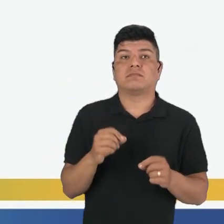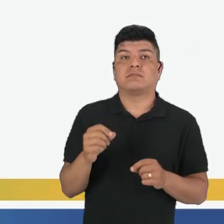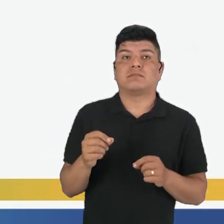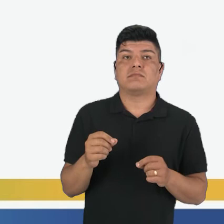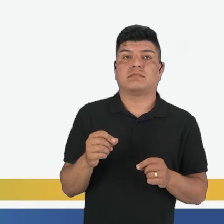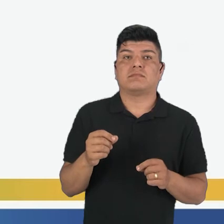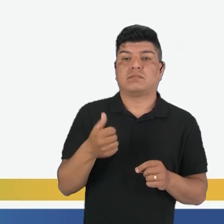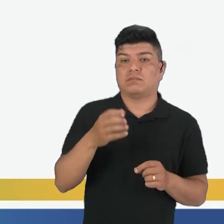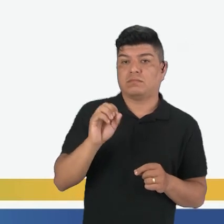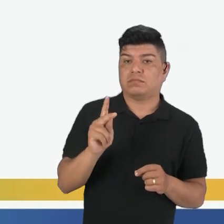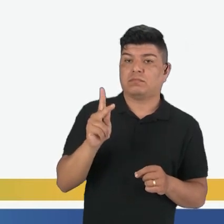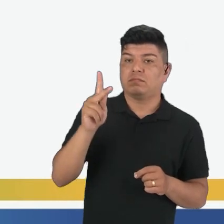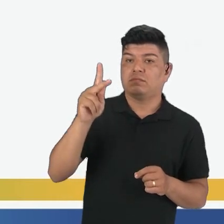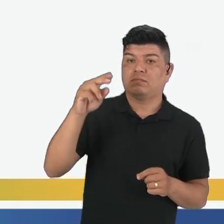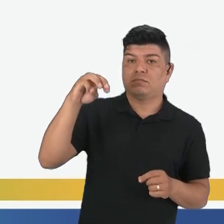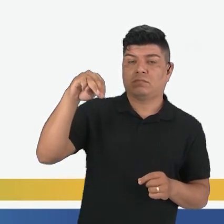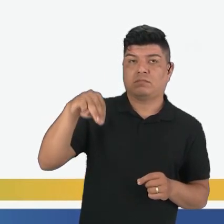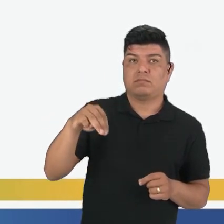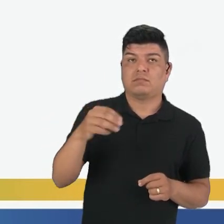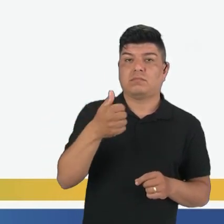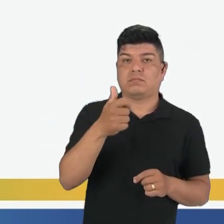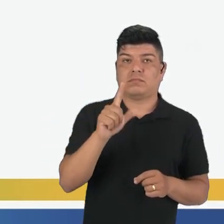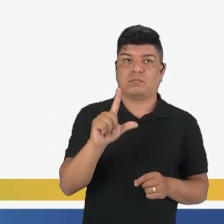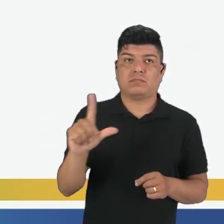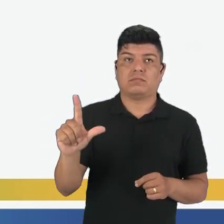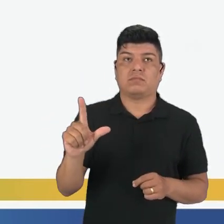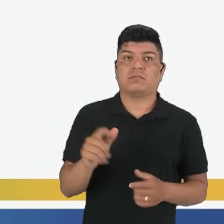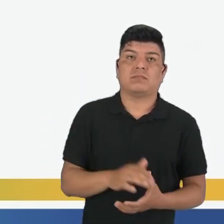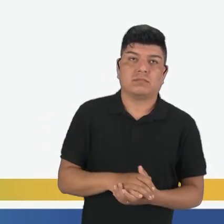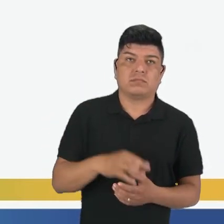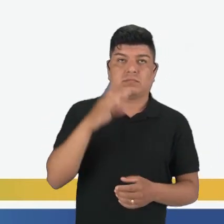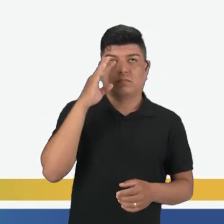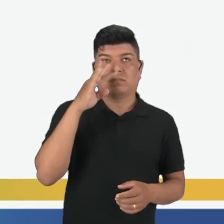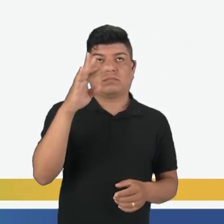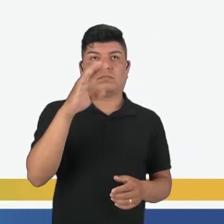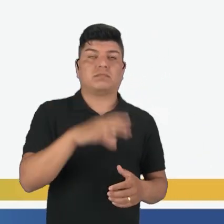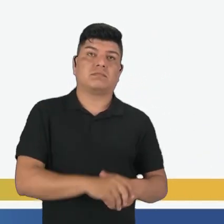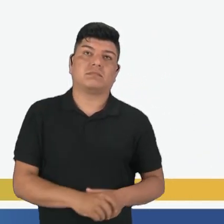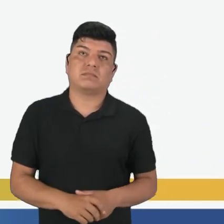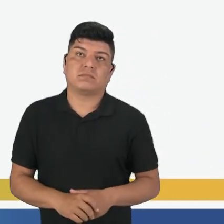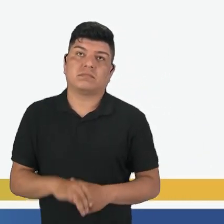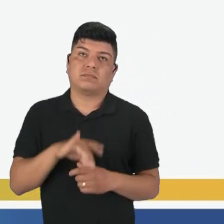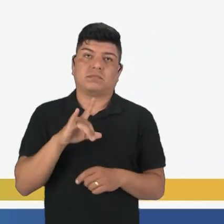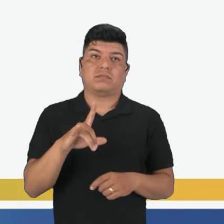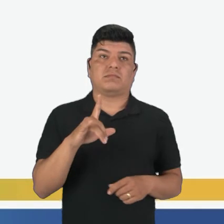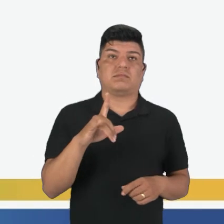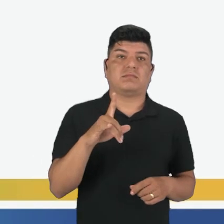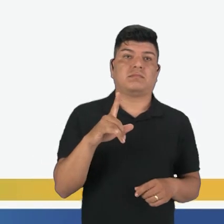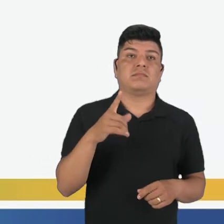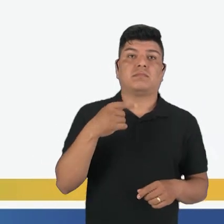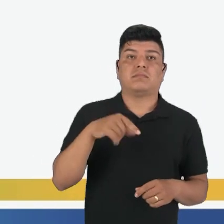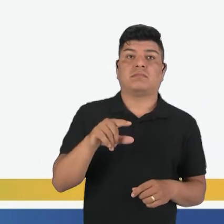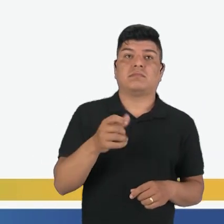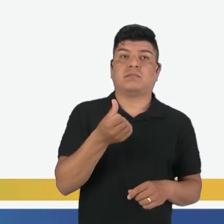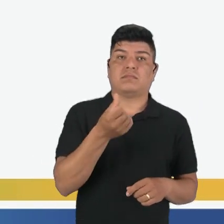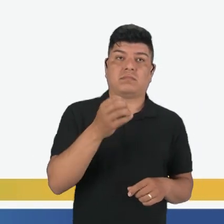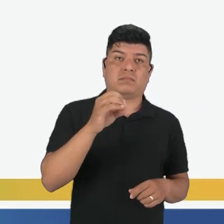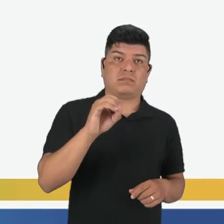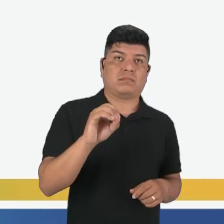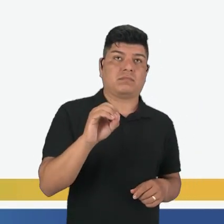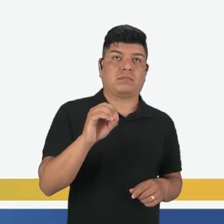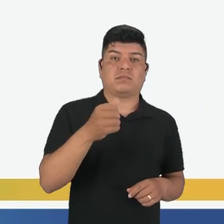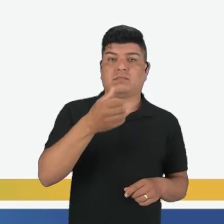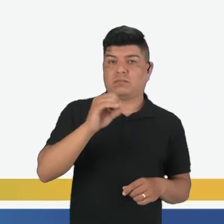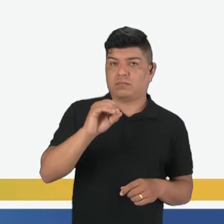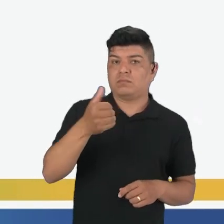para andar 10 quilômetros, ele consome 1 litro. Então, vamos imaginar. Se ele vai andar 60, vamos contar de